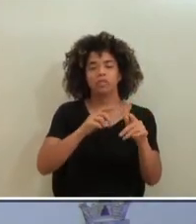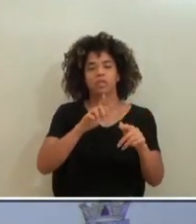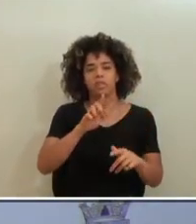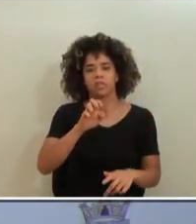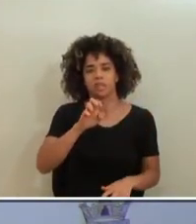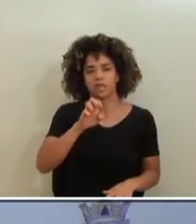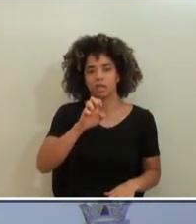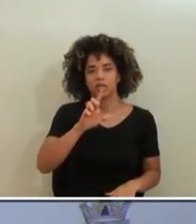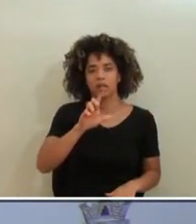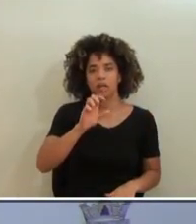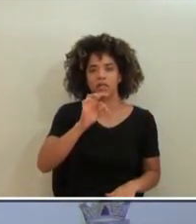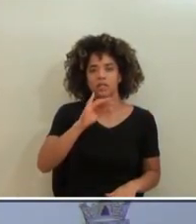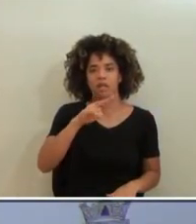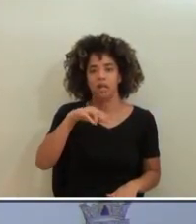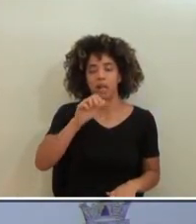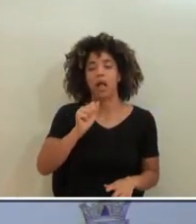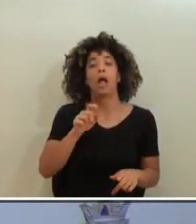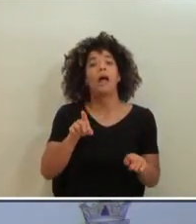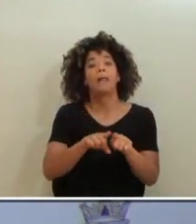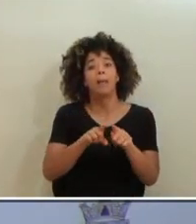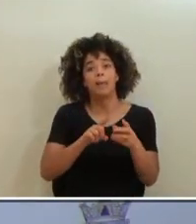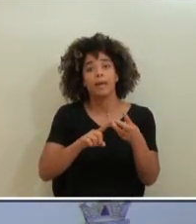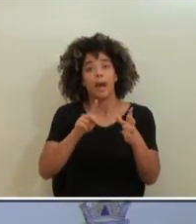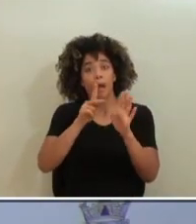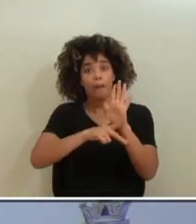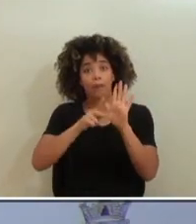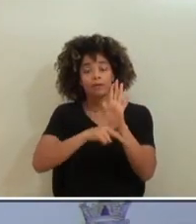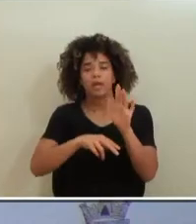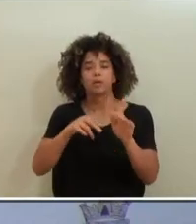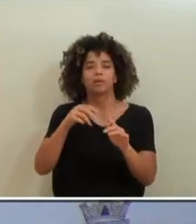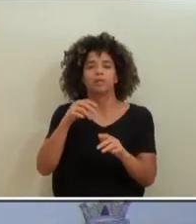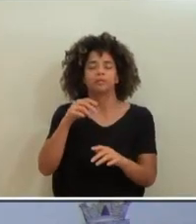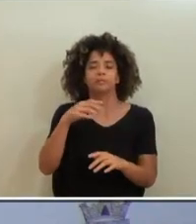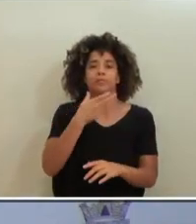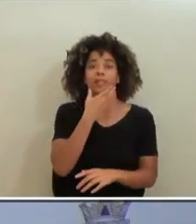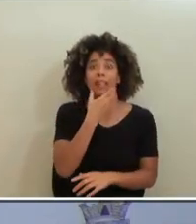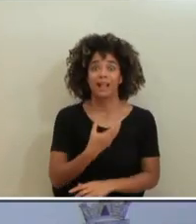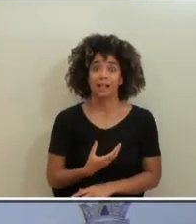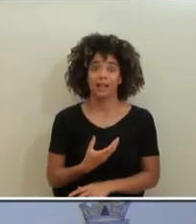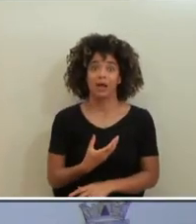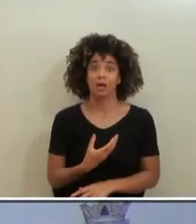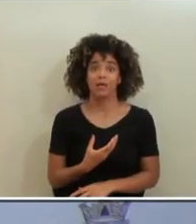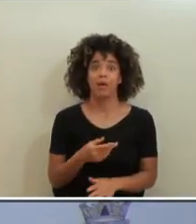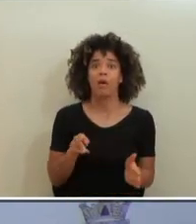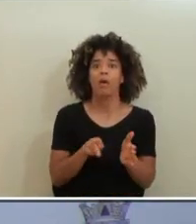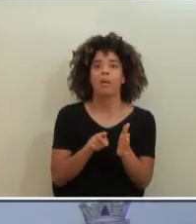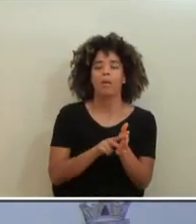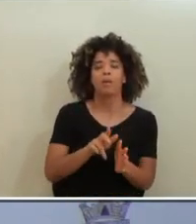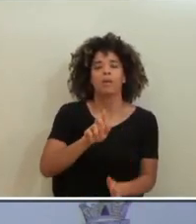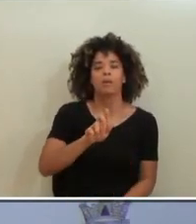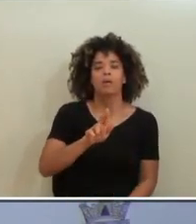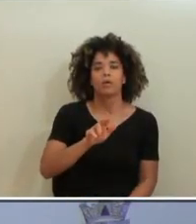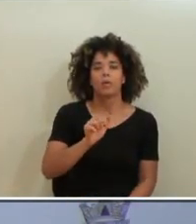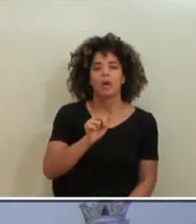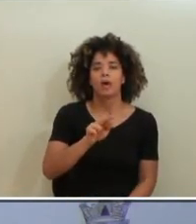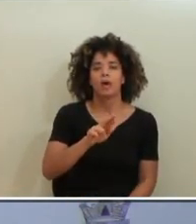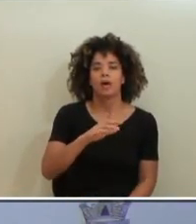do Guairacá. Na última edição, com o nome Projeto Natal da Alegria, pois contribui